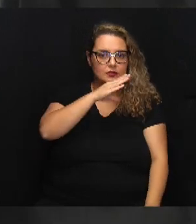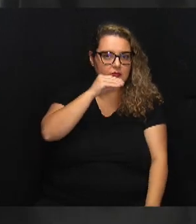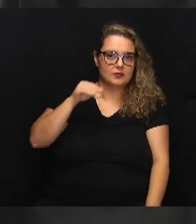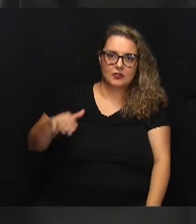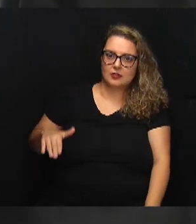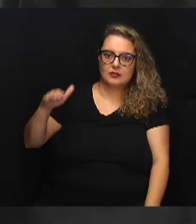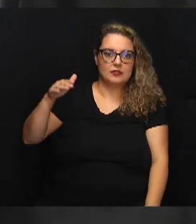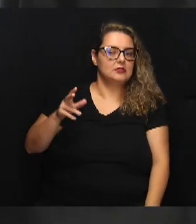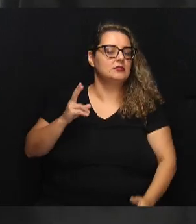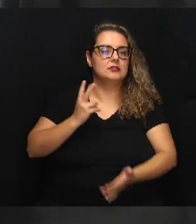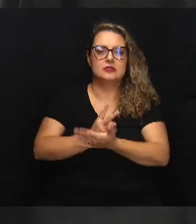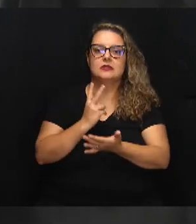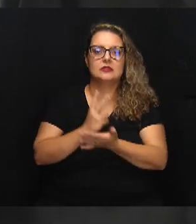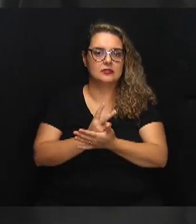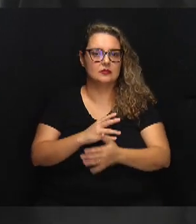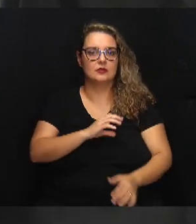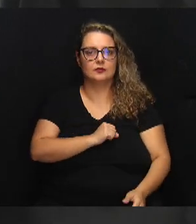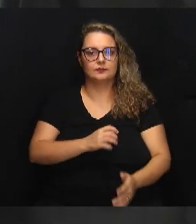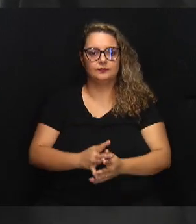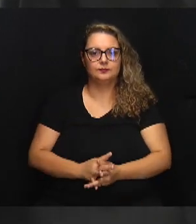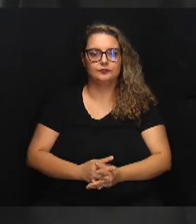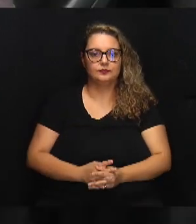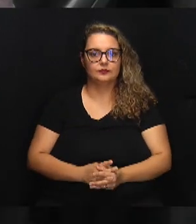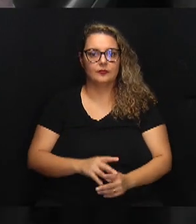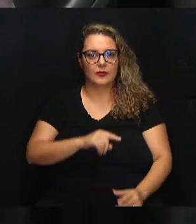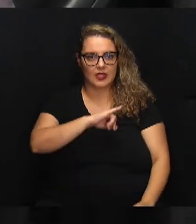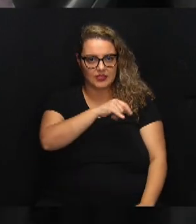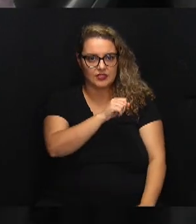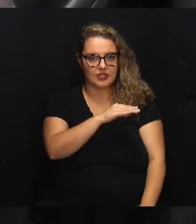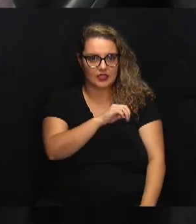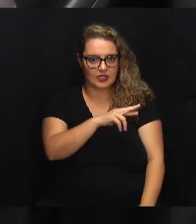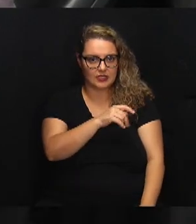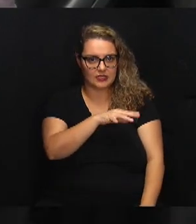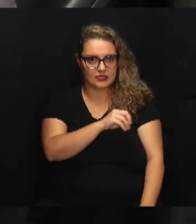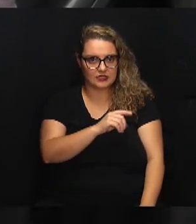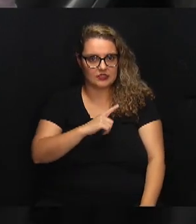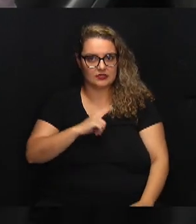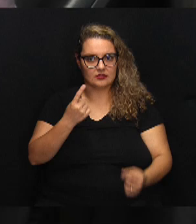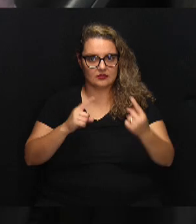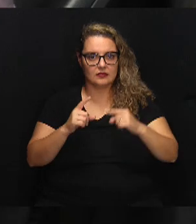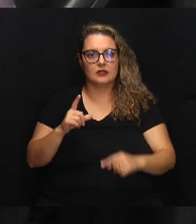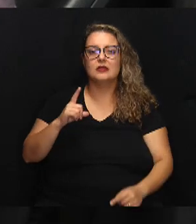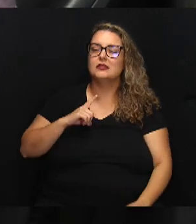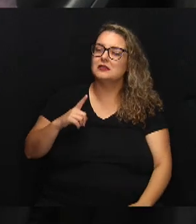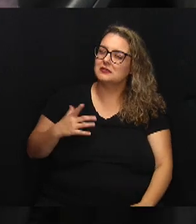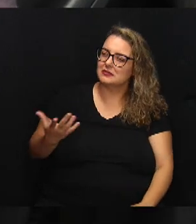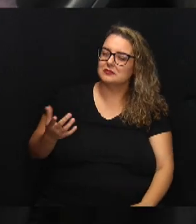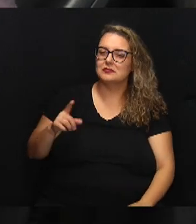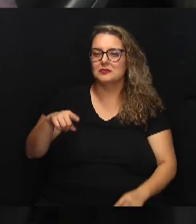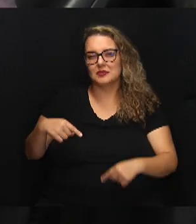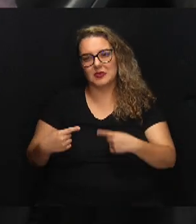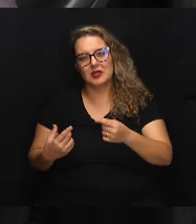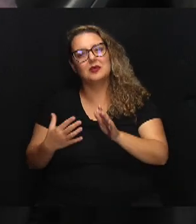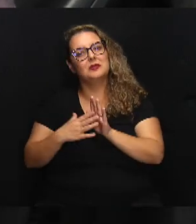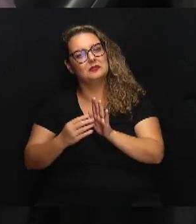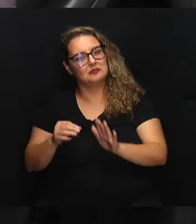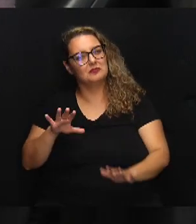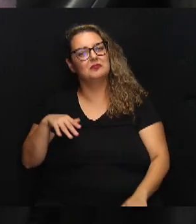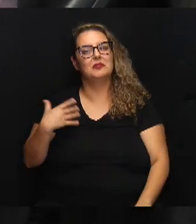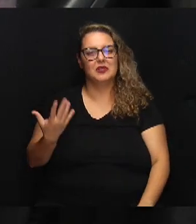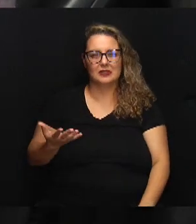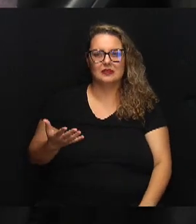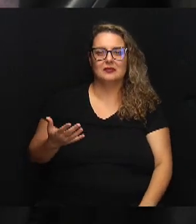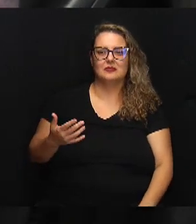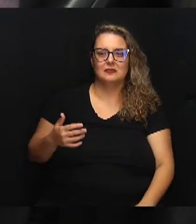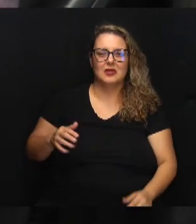sempre gostei. Sempre gostei. Lá em Jacarezinho tem carnaval também assim, Tem, ou mas é assim, em outros moldes? É, mas eram outros moldes, assim. Era mais uma